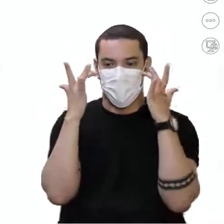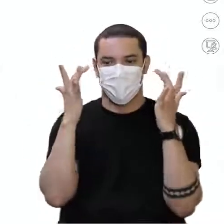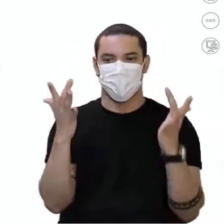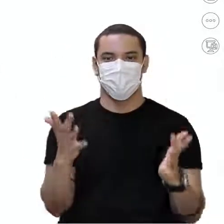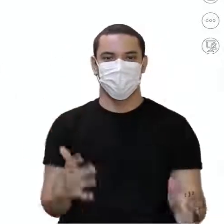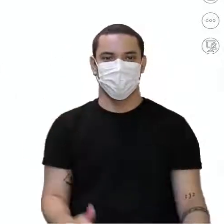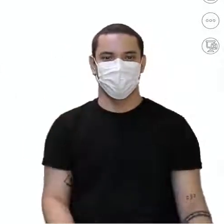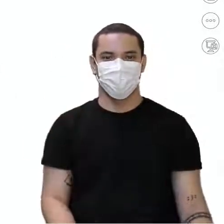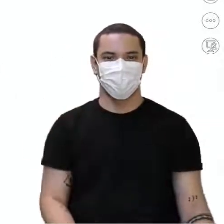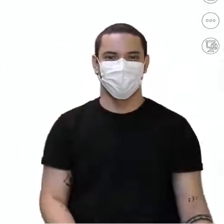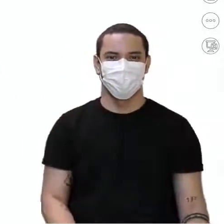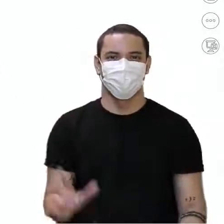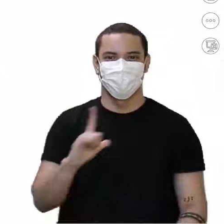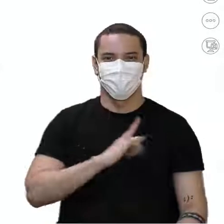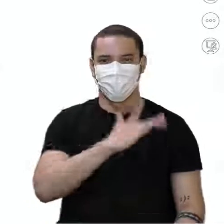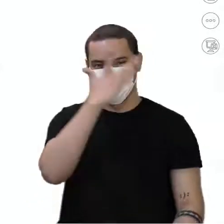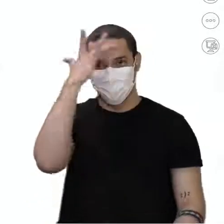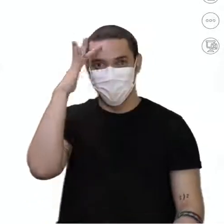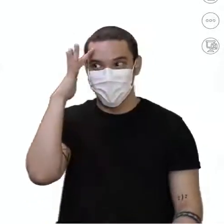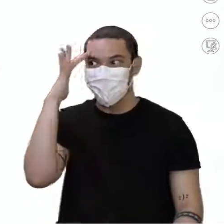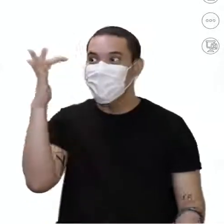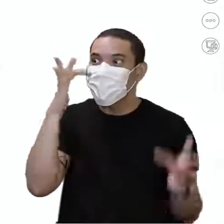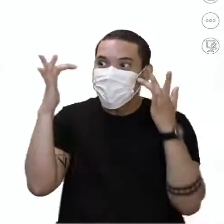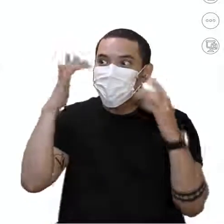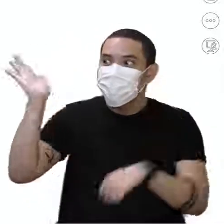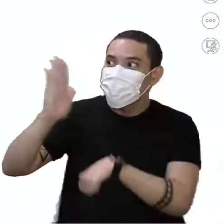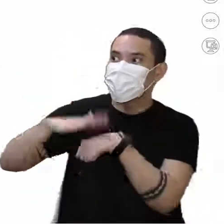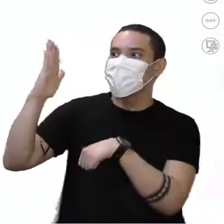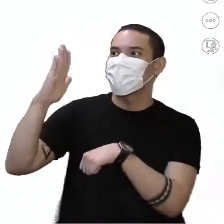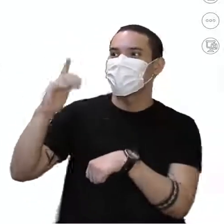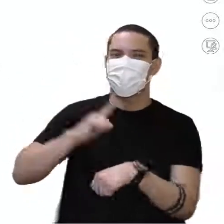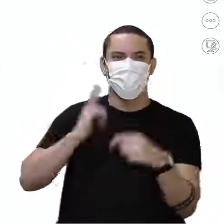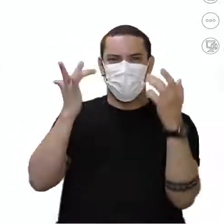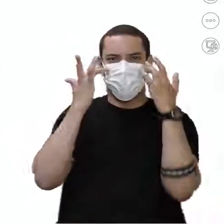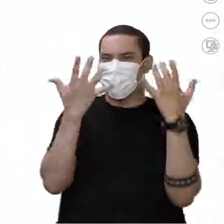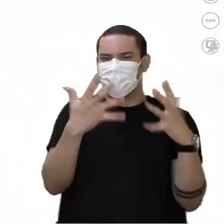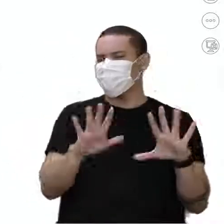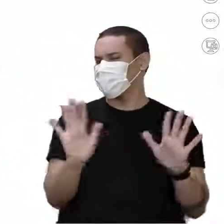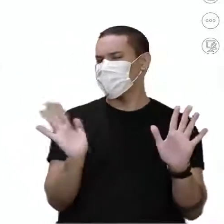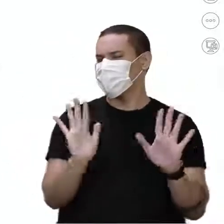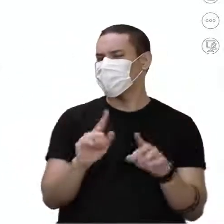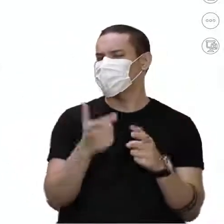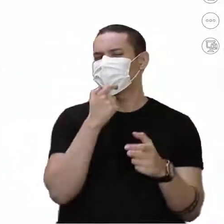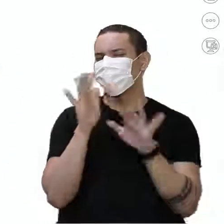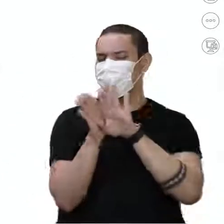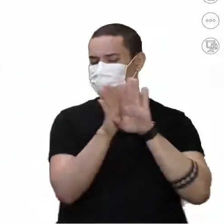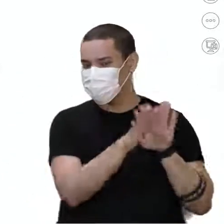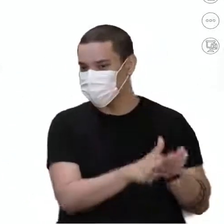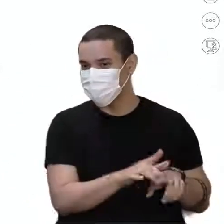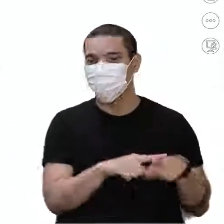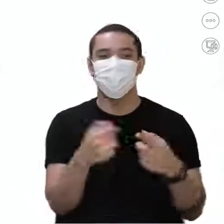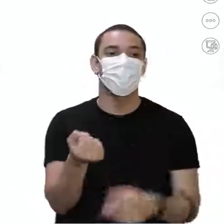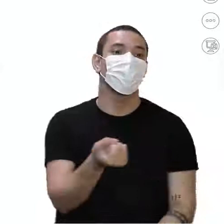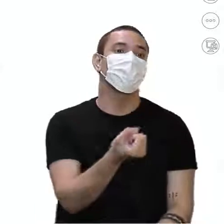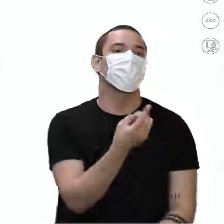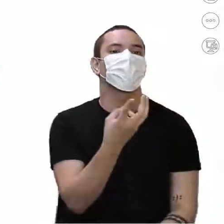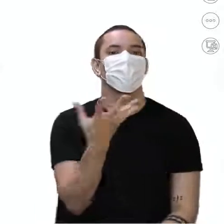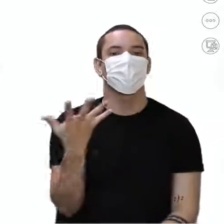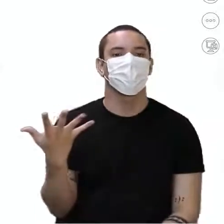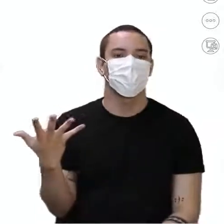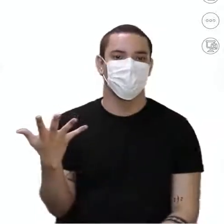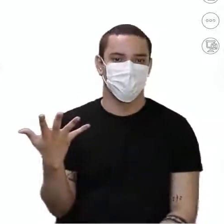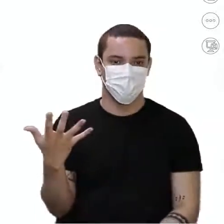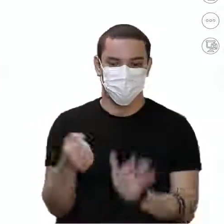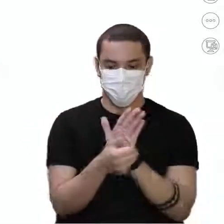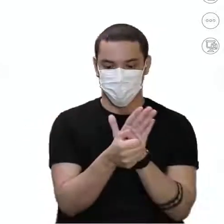mas enfim, não vamos entrar nessa seara, não, é aula de inglês, vamos lá. A quantidade de vezes que elas ocorreram e não quando ocorreram.